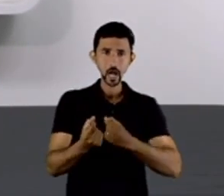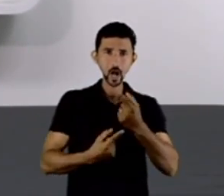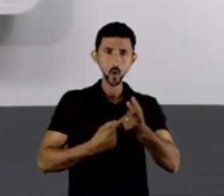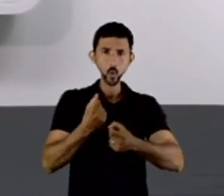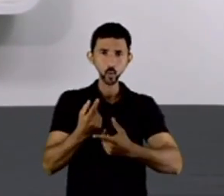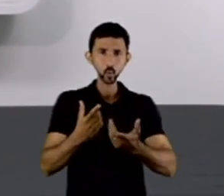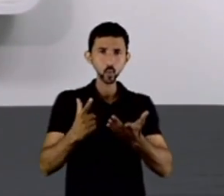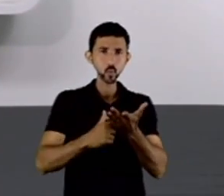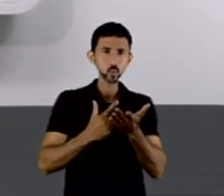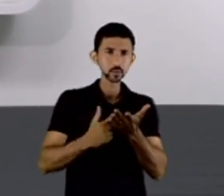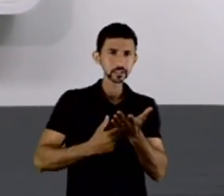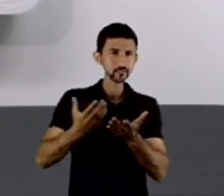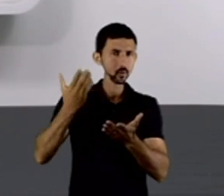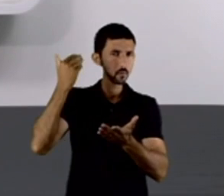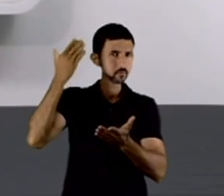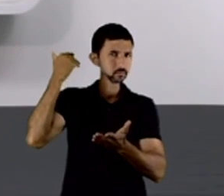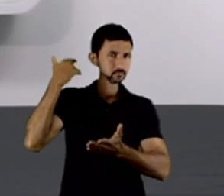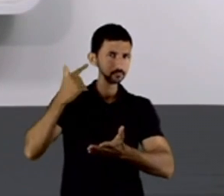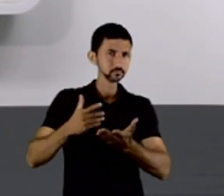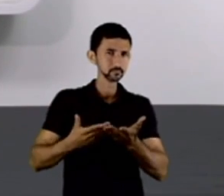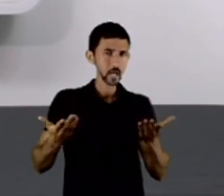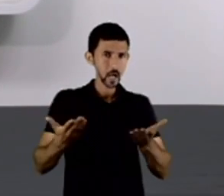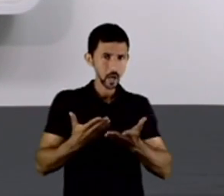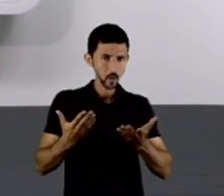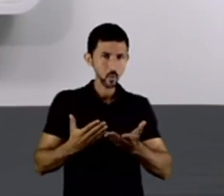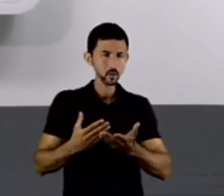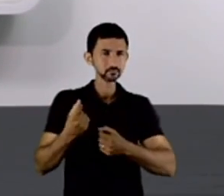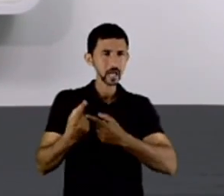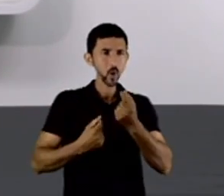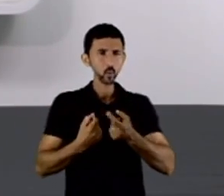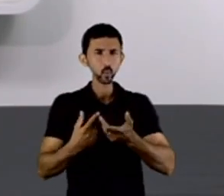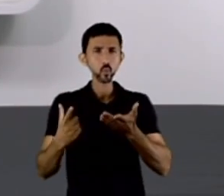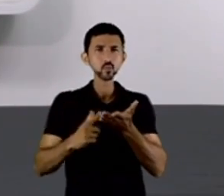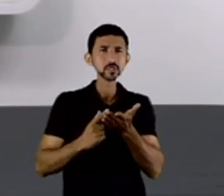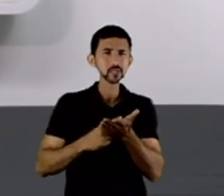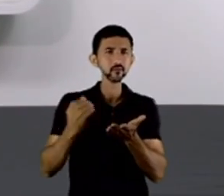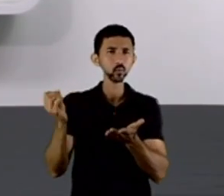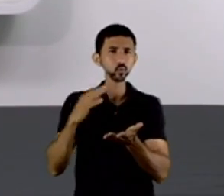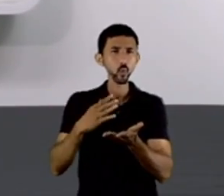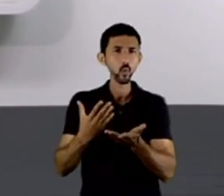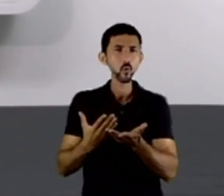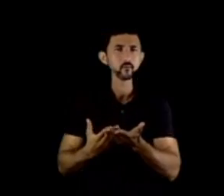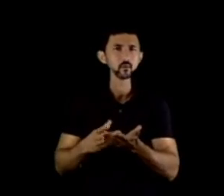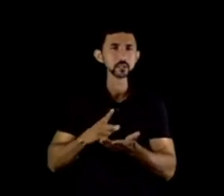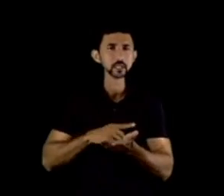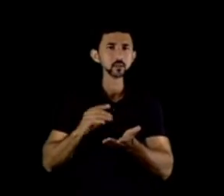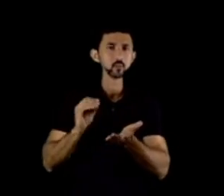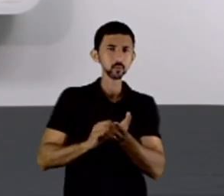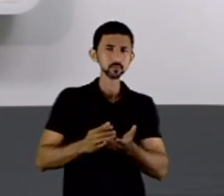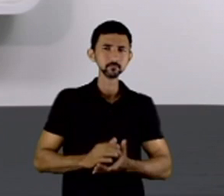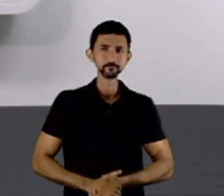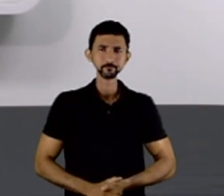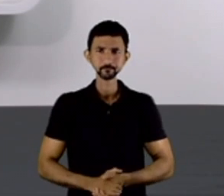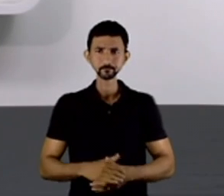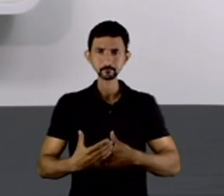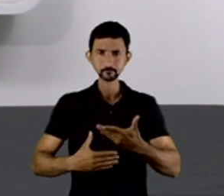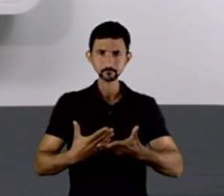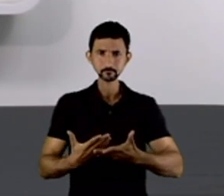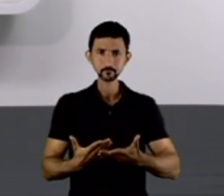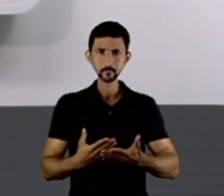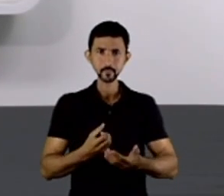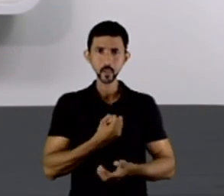livros antigos, alguns modernos ainda trazem. O número que não se repete, ele é chamado